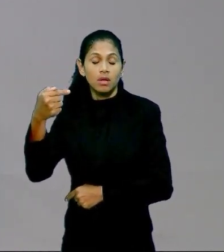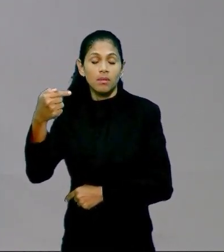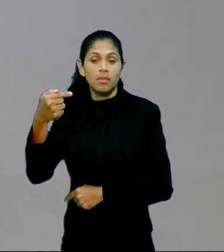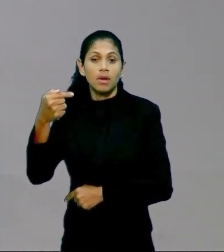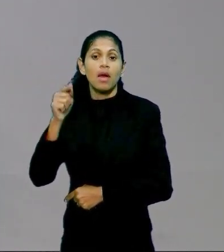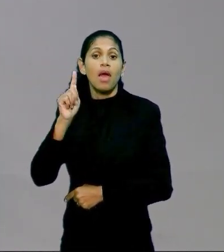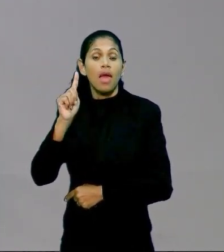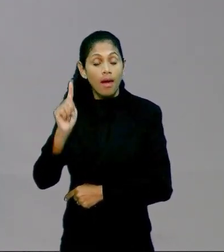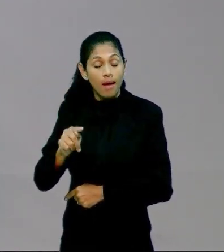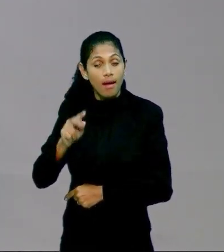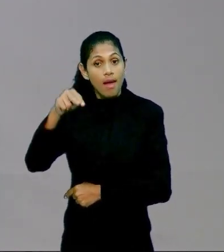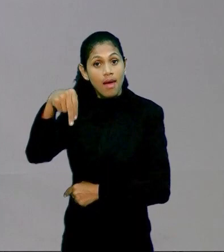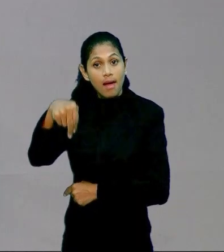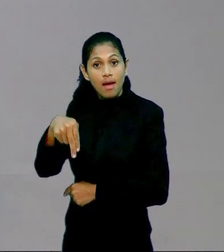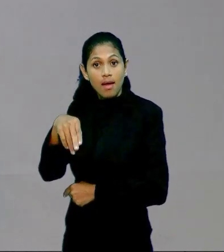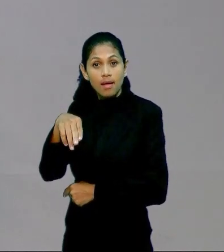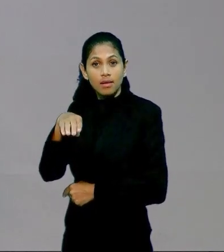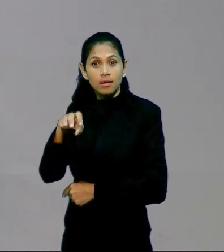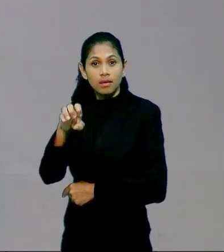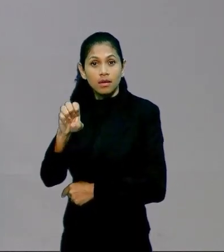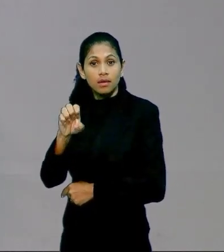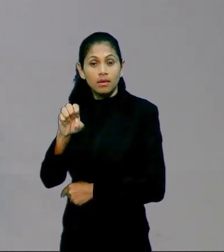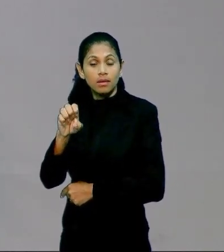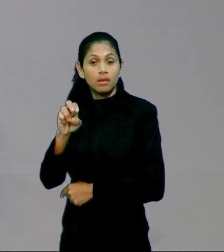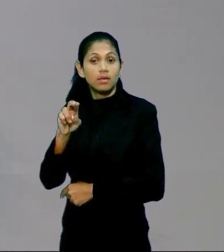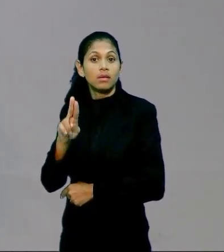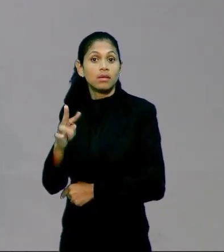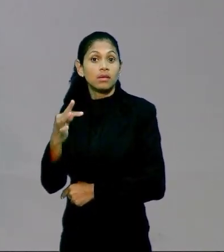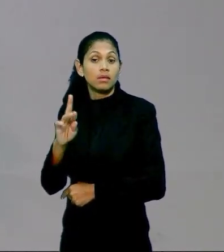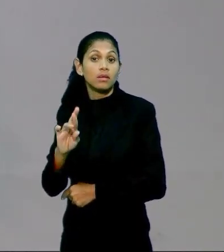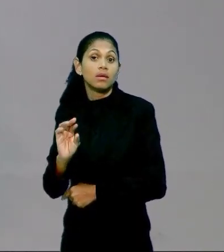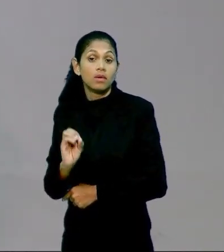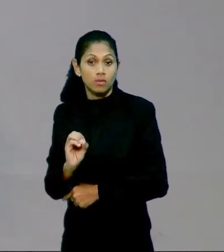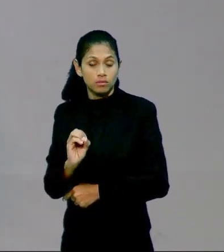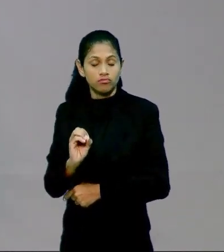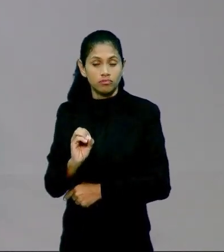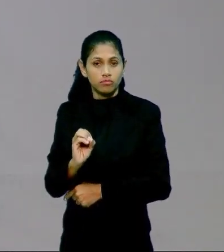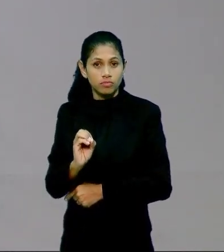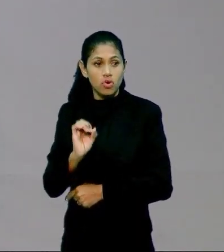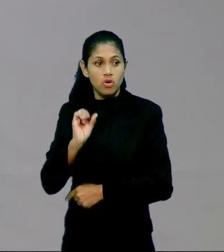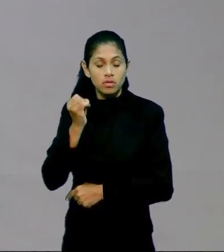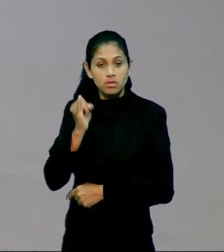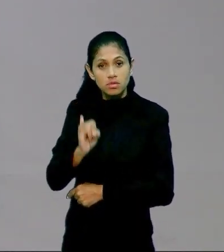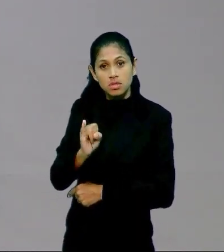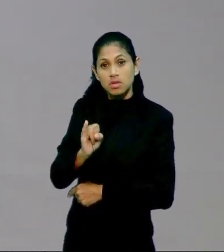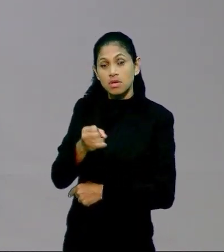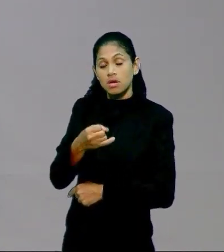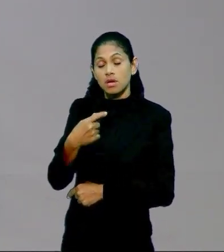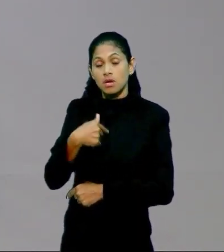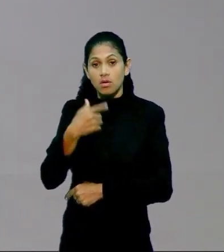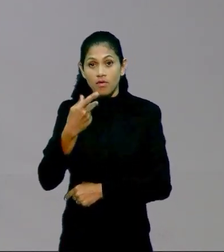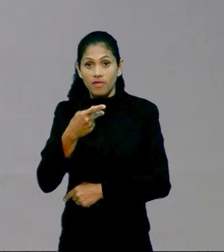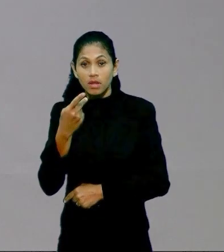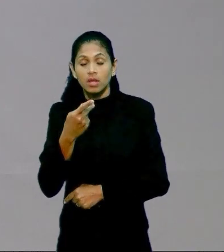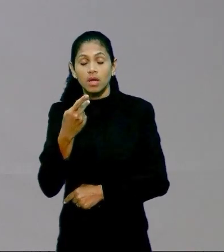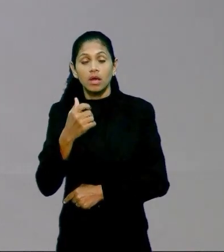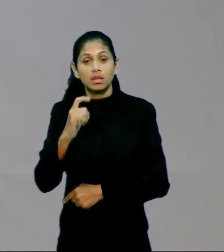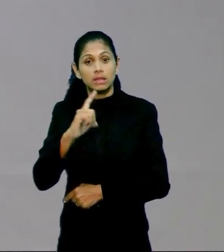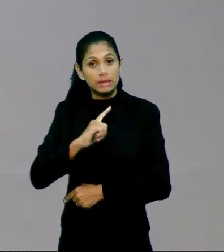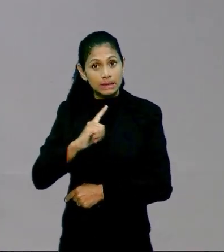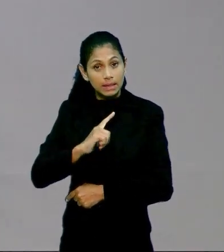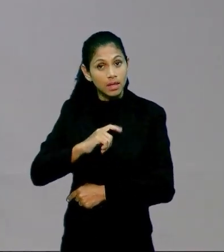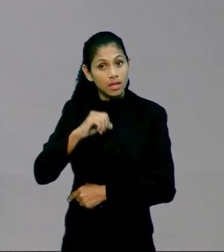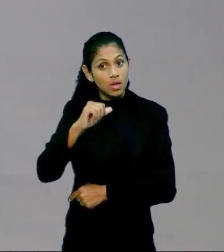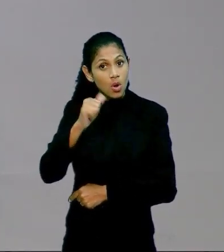carga positiva é igual de negativa. Então, se eu te digo que o átomo tem 11 prótons, automaticamente você tem